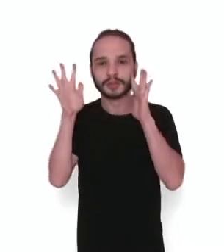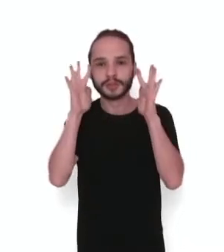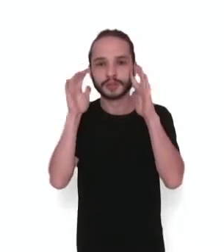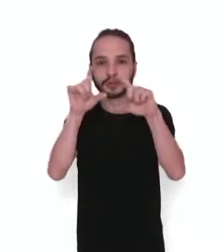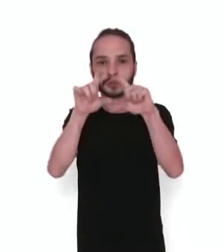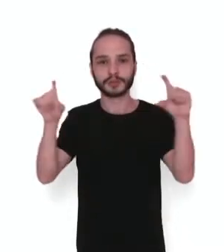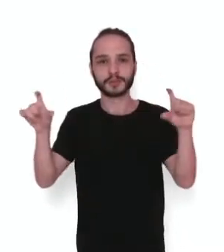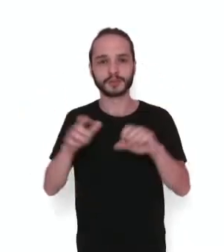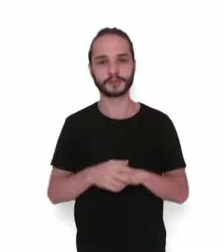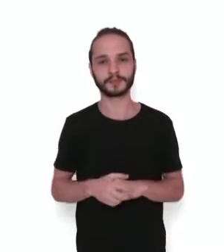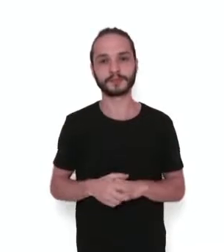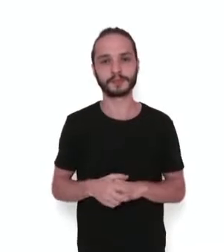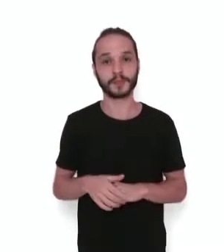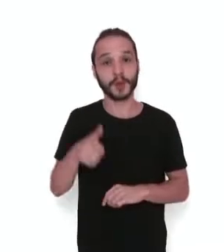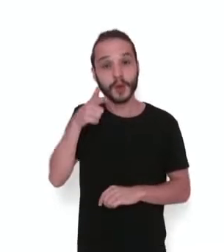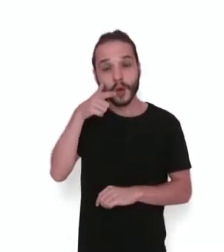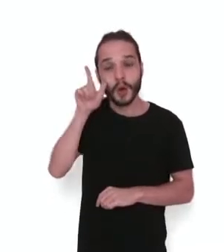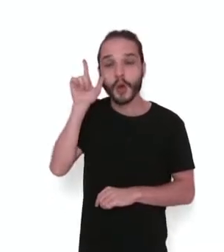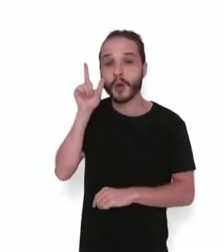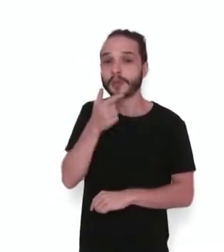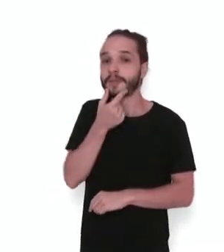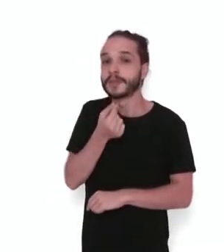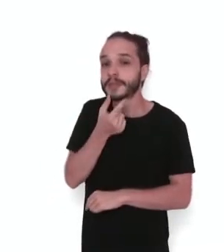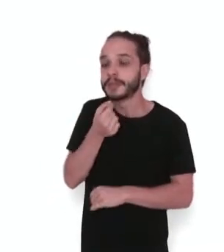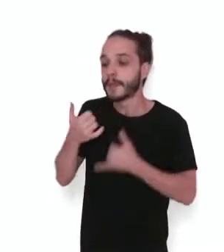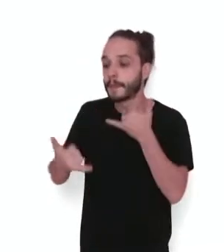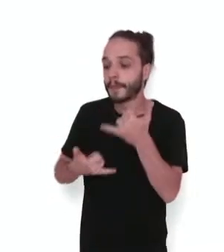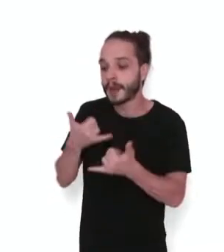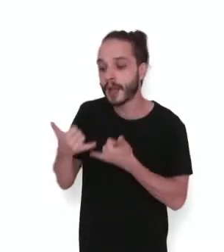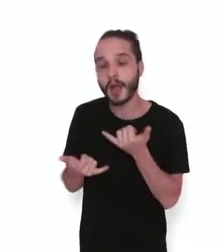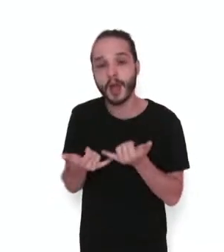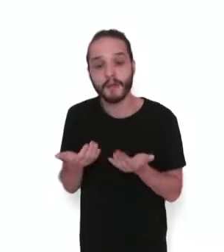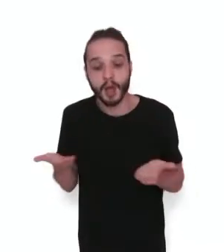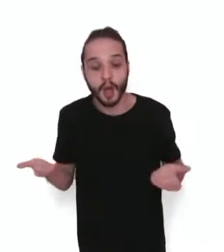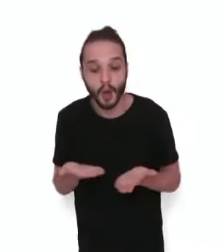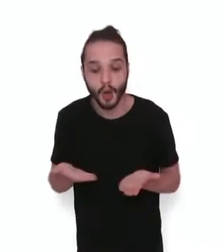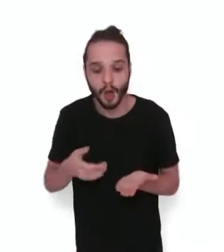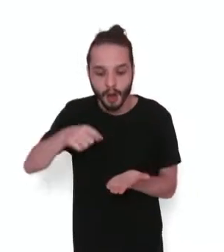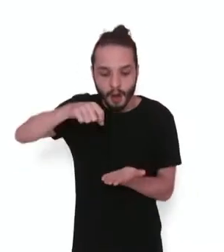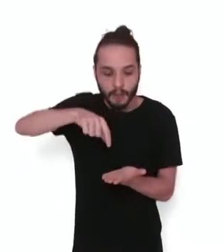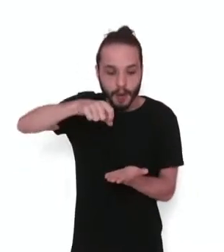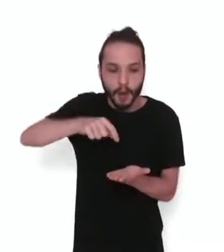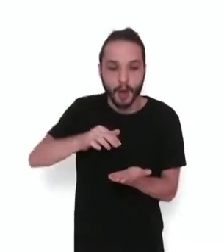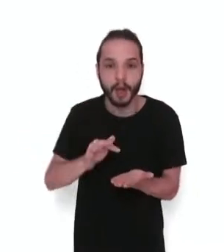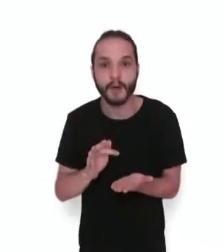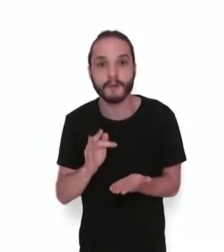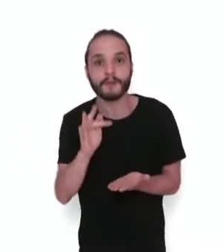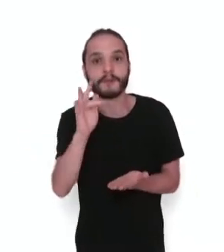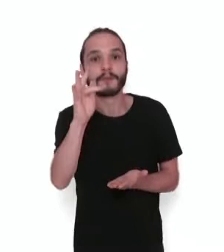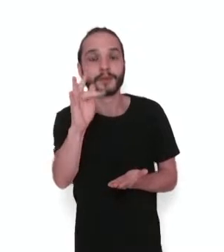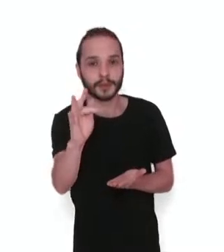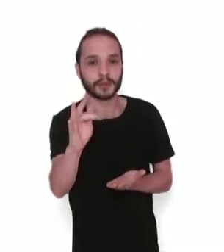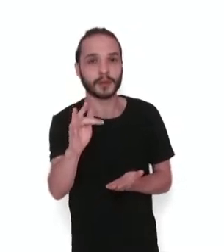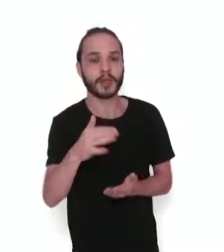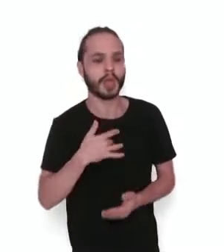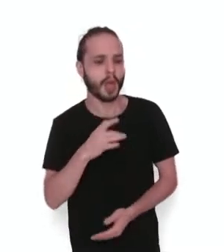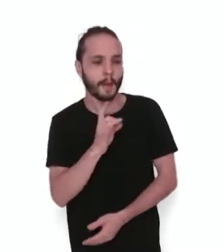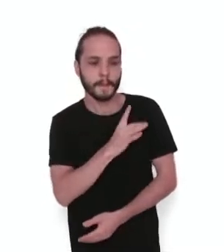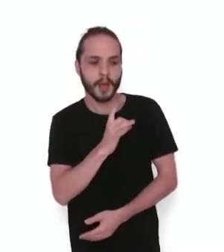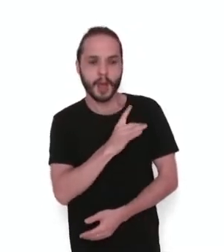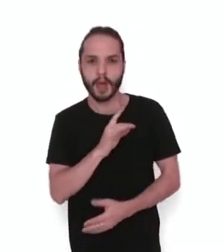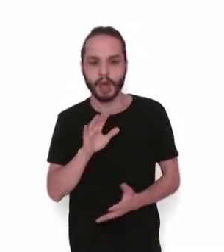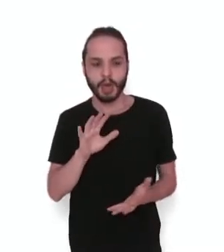Ontem, um menino que brincava me falou, hoje é semente do amanhã. Para não ter medo, que este tempo vai